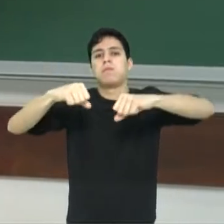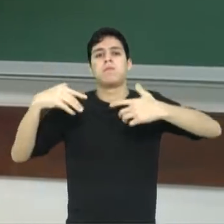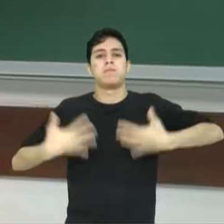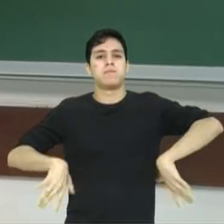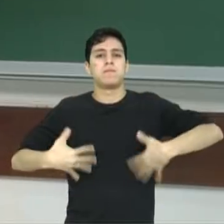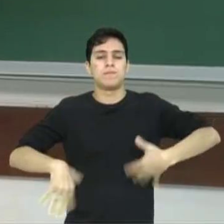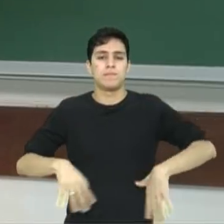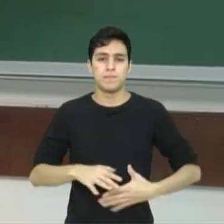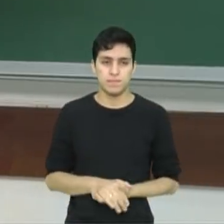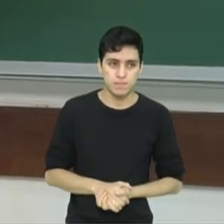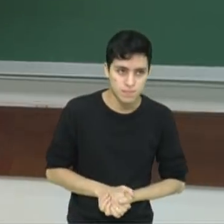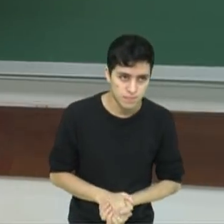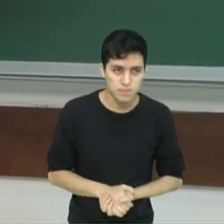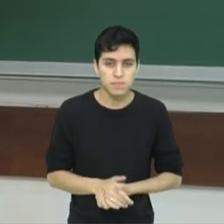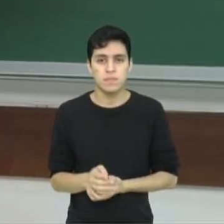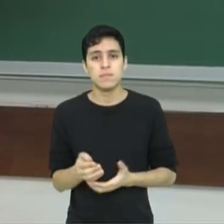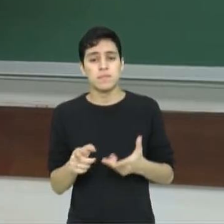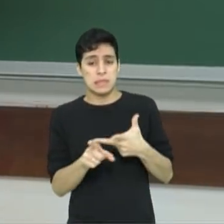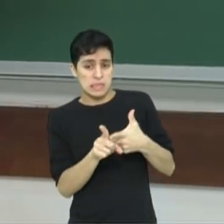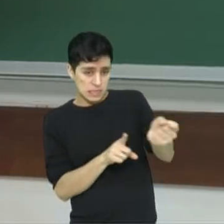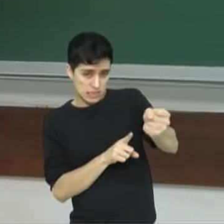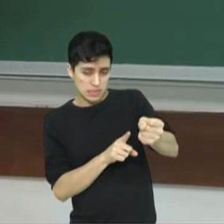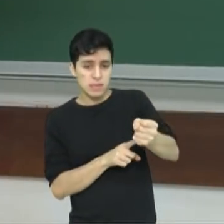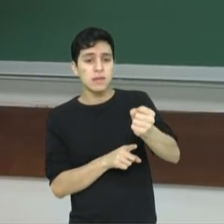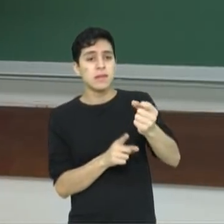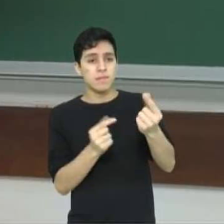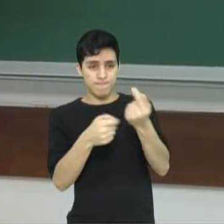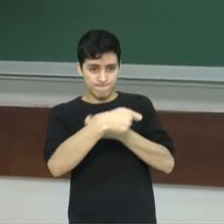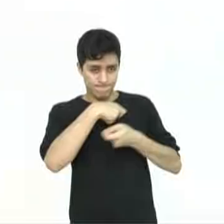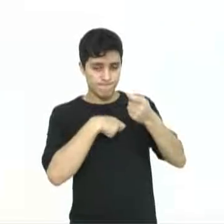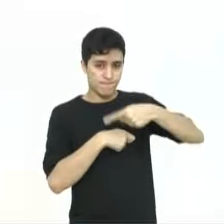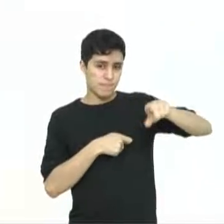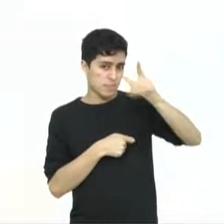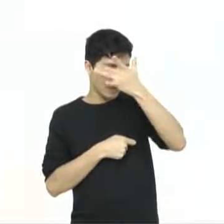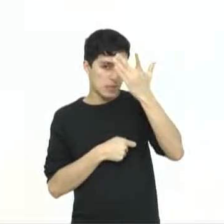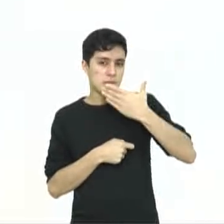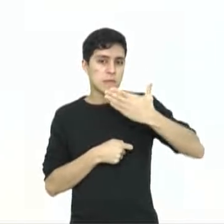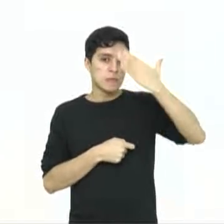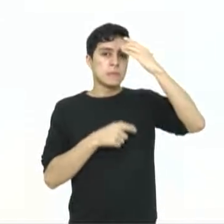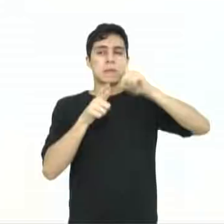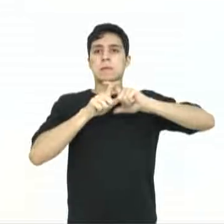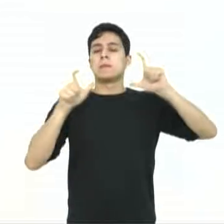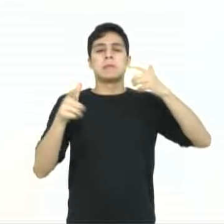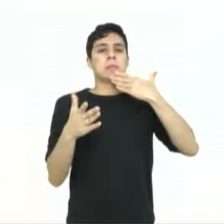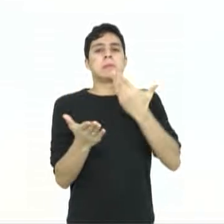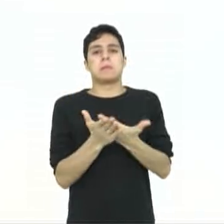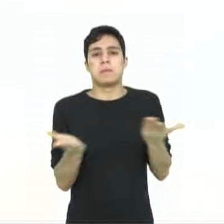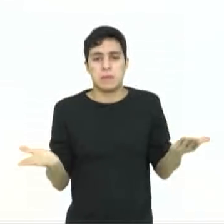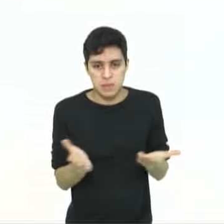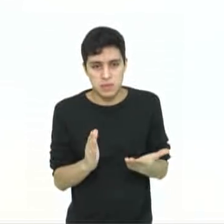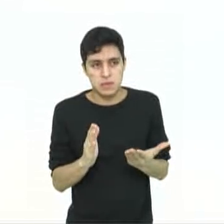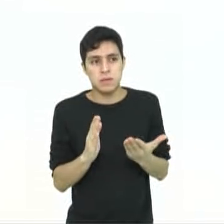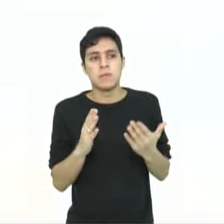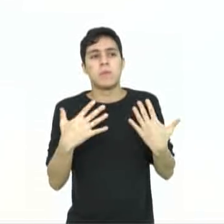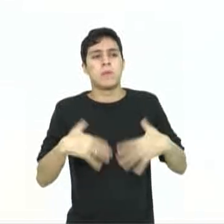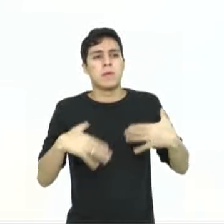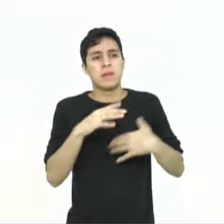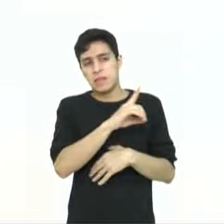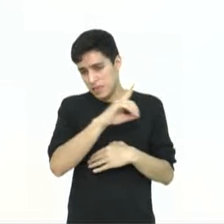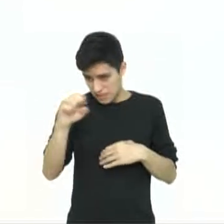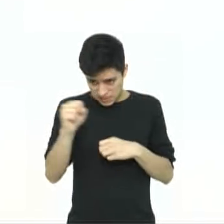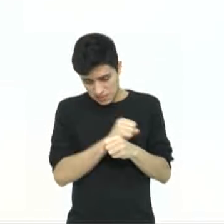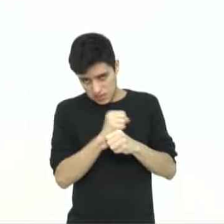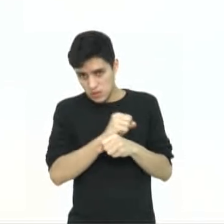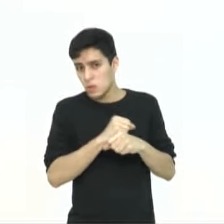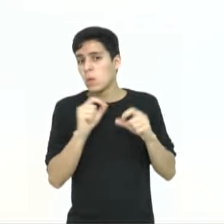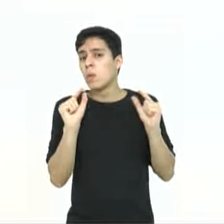Ibérica, chamada Al-Andalus, que eles vão criar um califado Al-Andalus. Vão aqui para Paquistão, Afeganistão, Quirguistão, praticamente fronteira